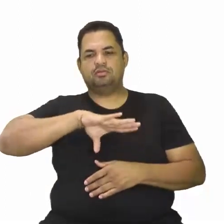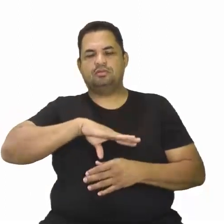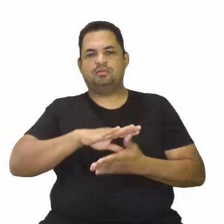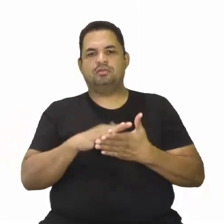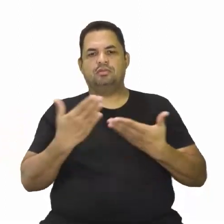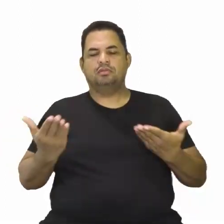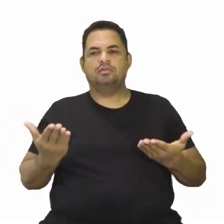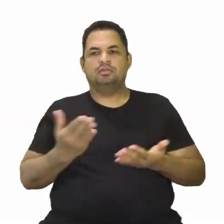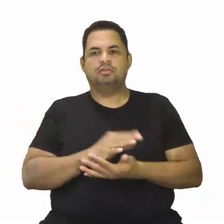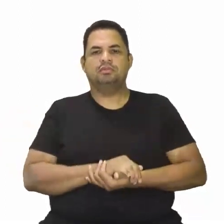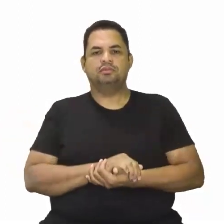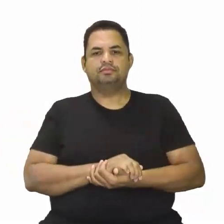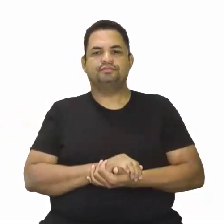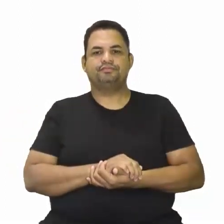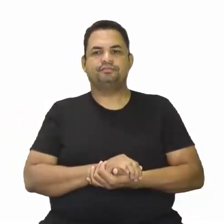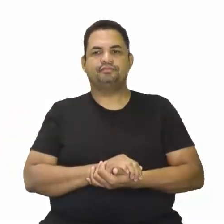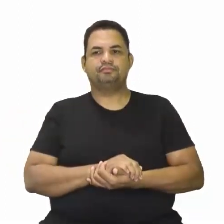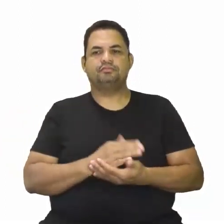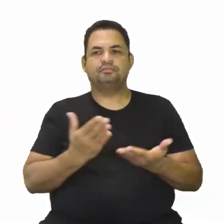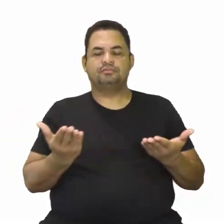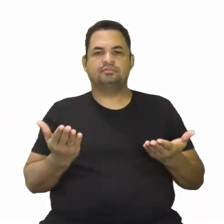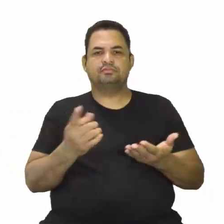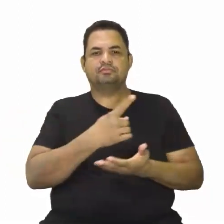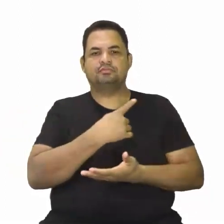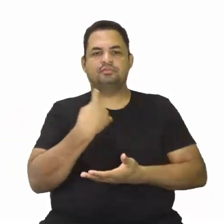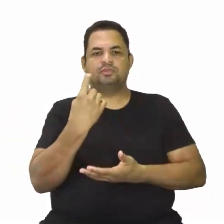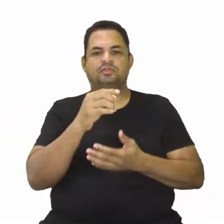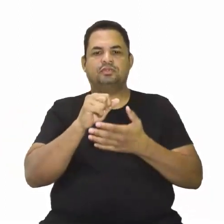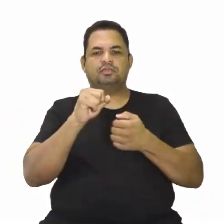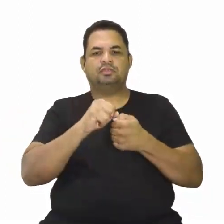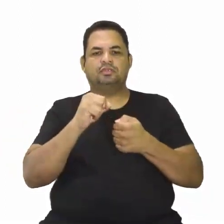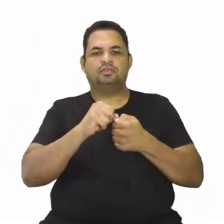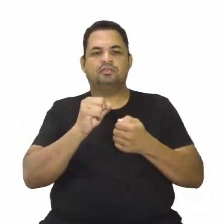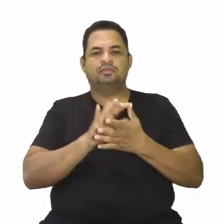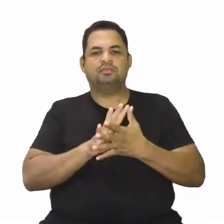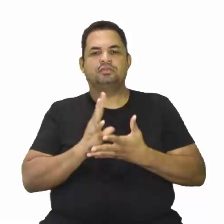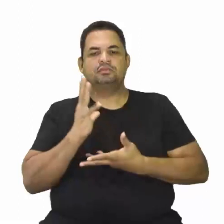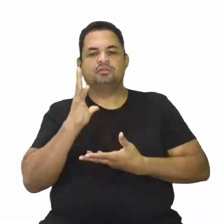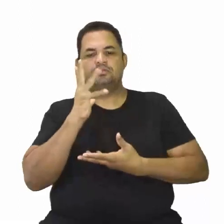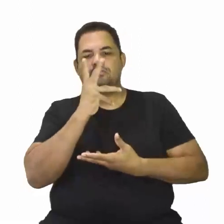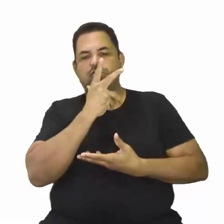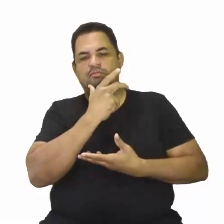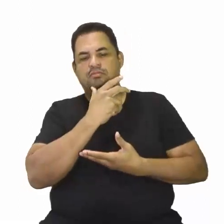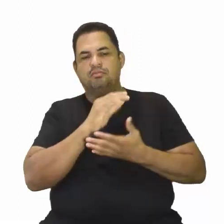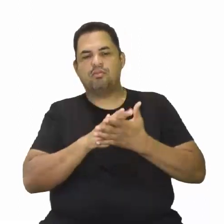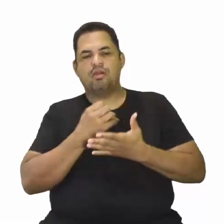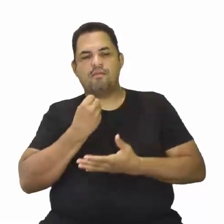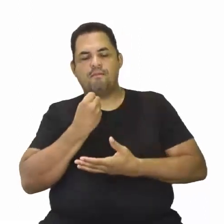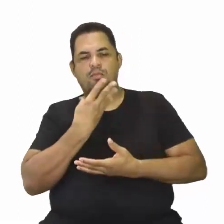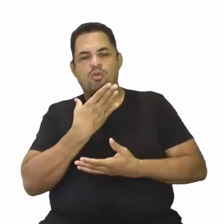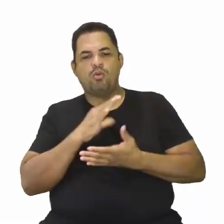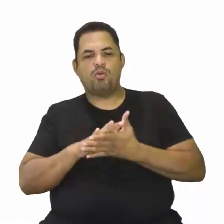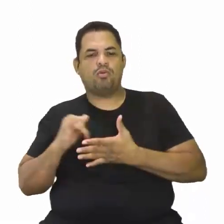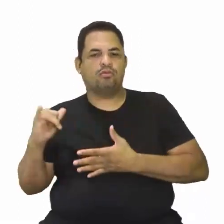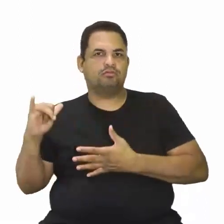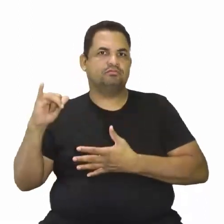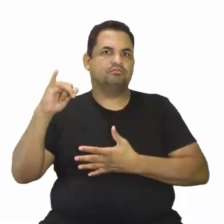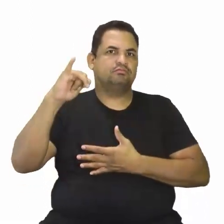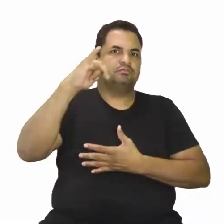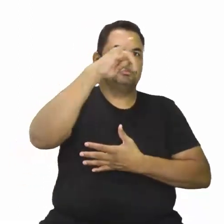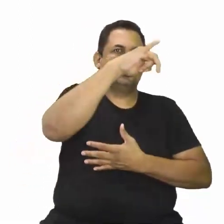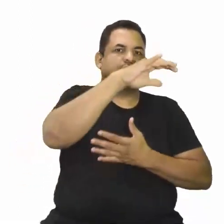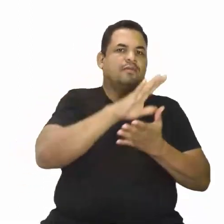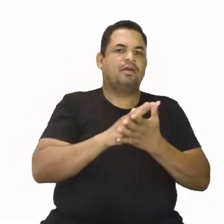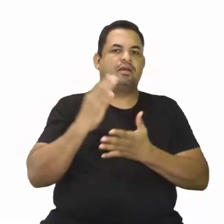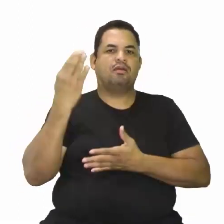portuguesa. Então, sem contar que nós ainda fizemos uma bela viagem ali para